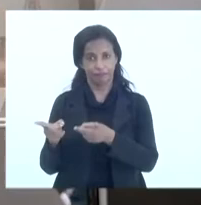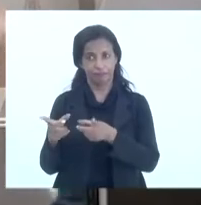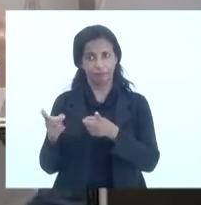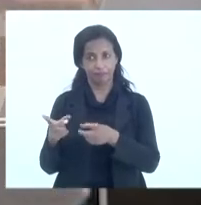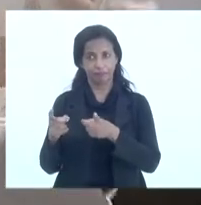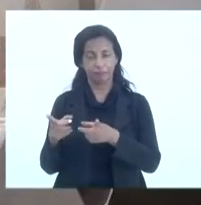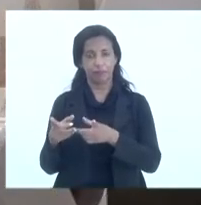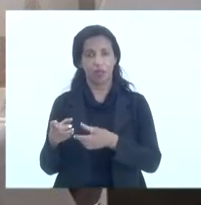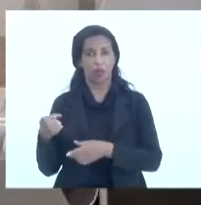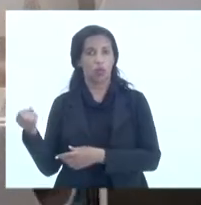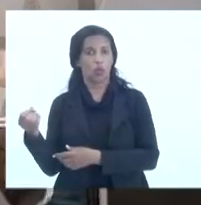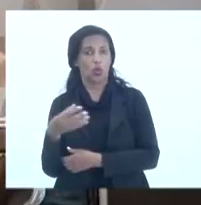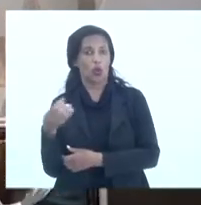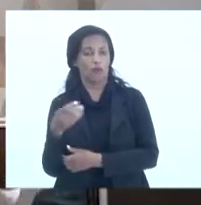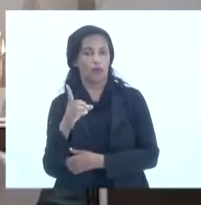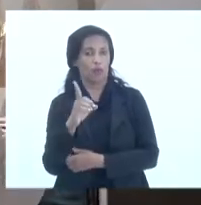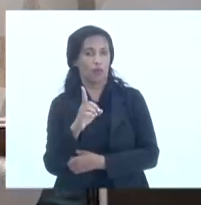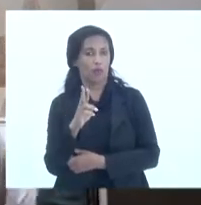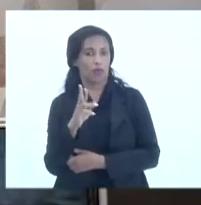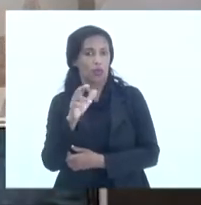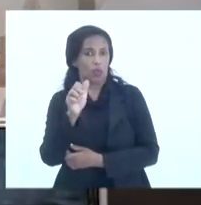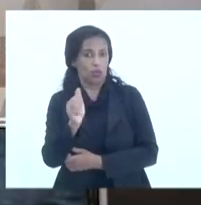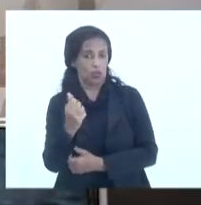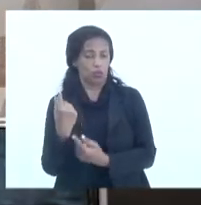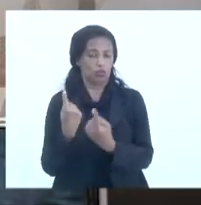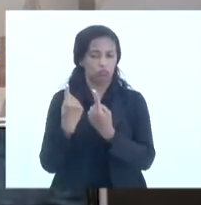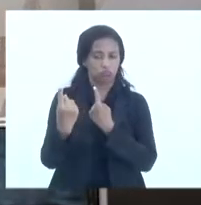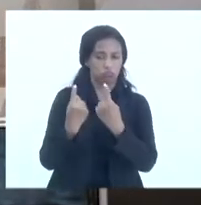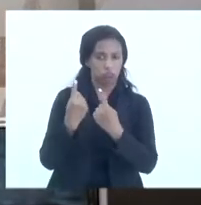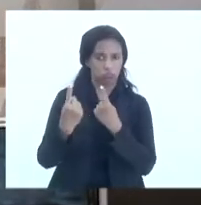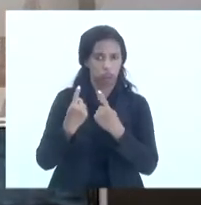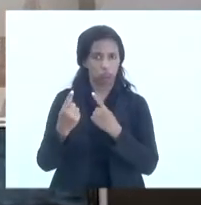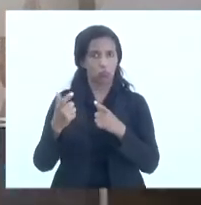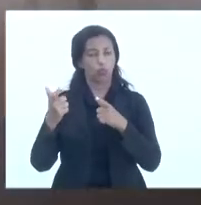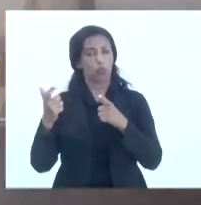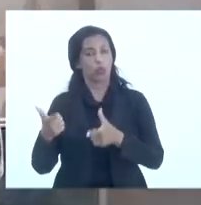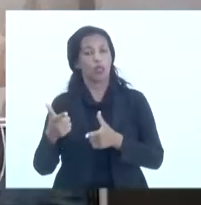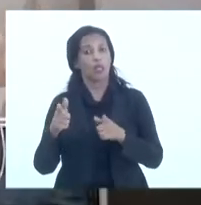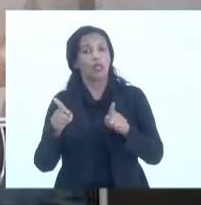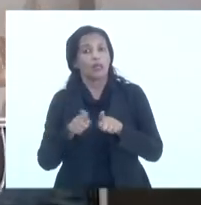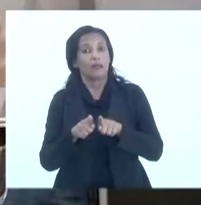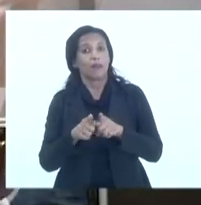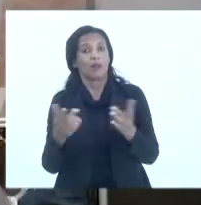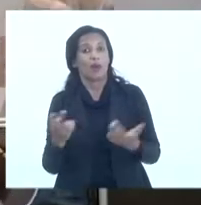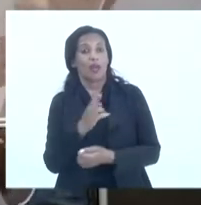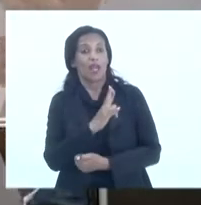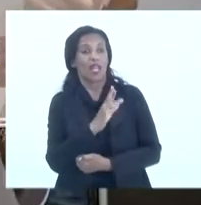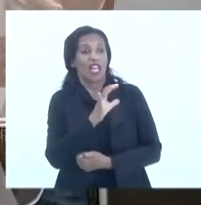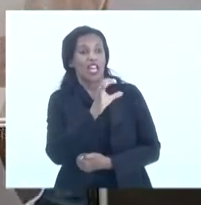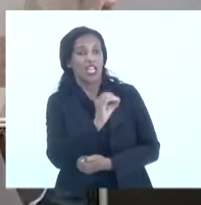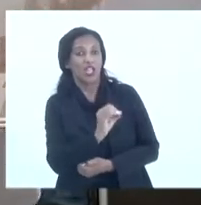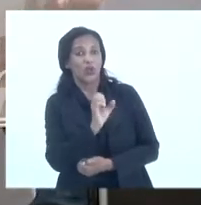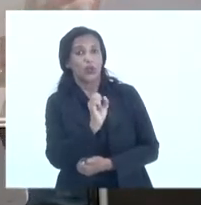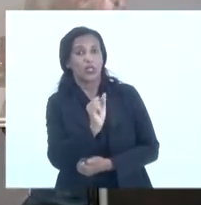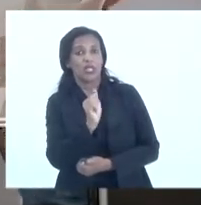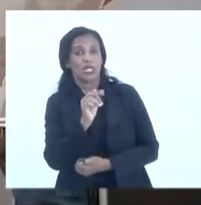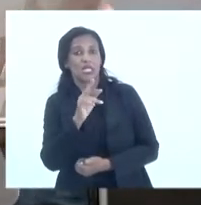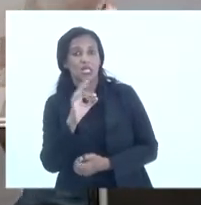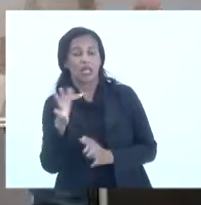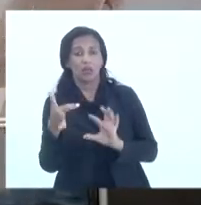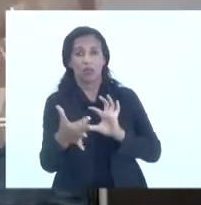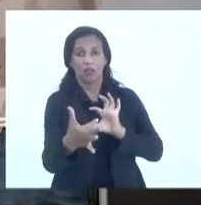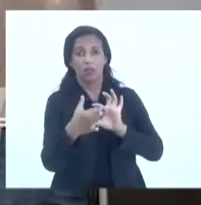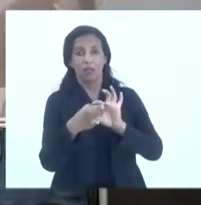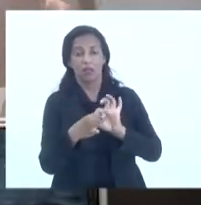a nova concessão Dutra, além da Dutra, eles fizeram a concessão Rio-Santos, nós temos hoje o seguinte: a ligação